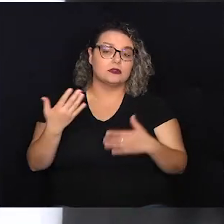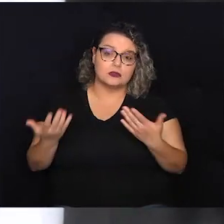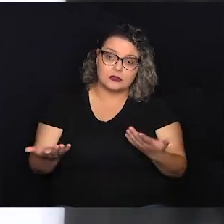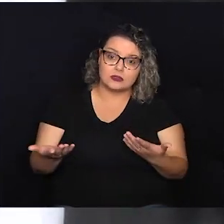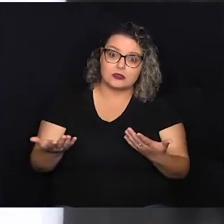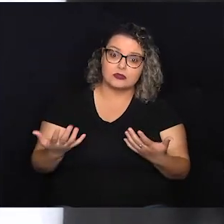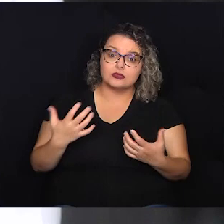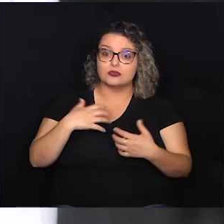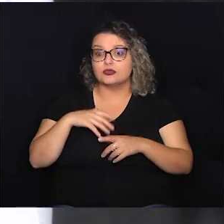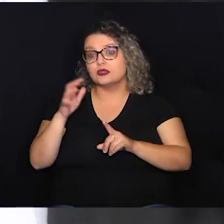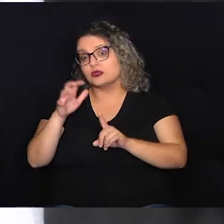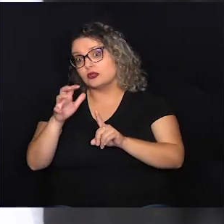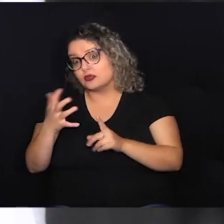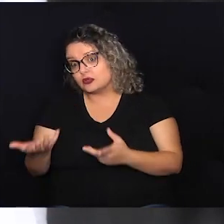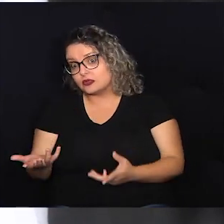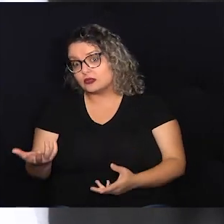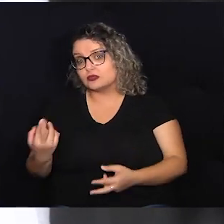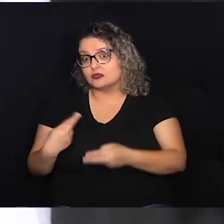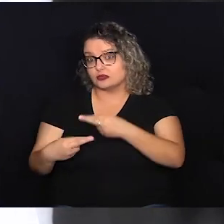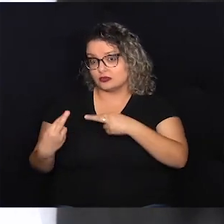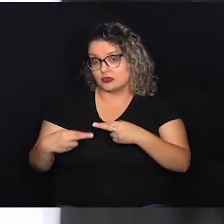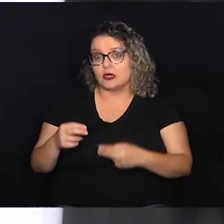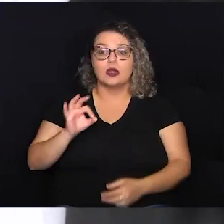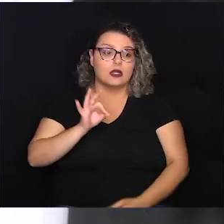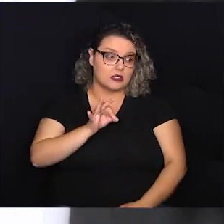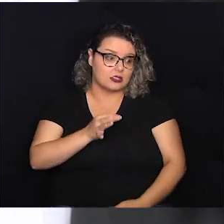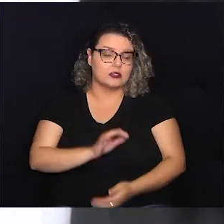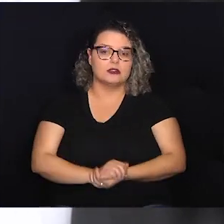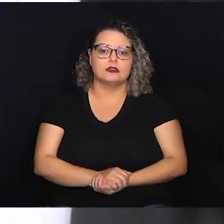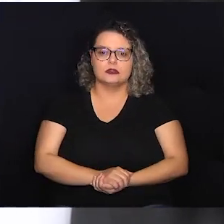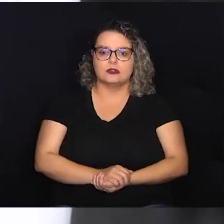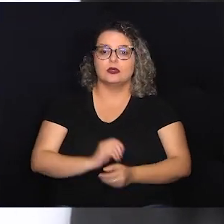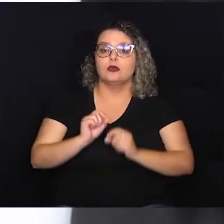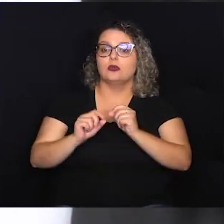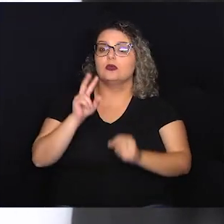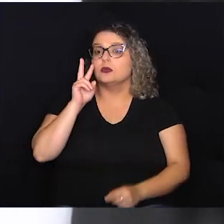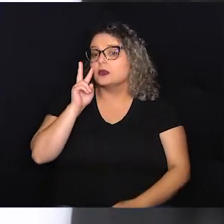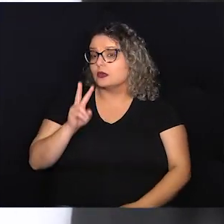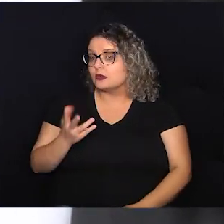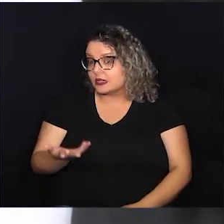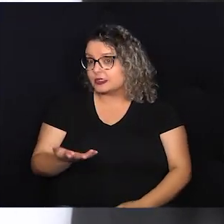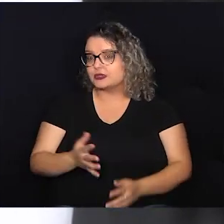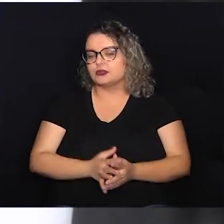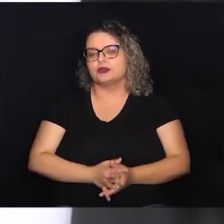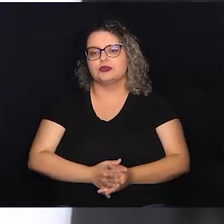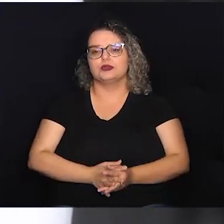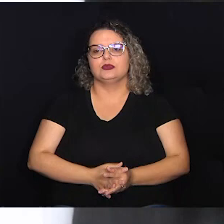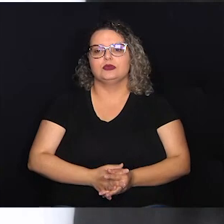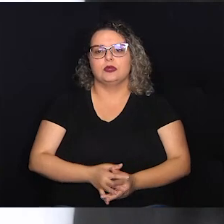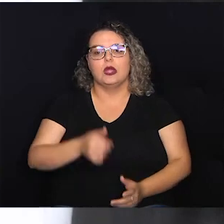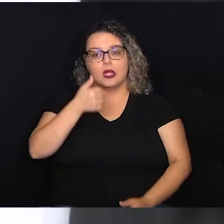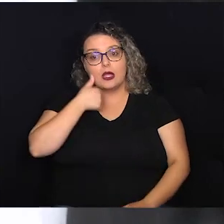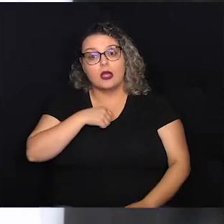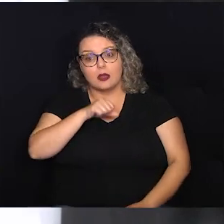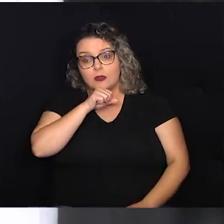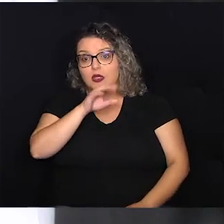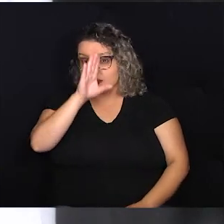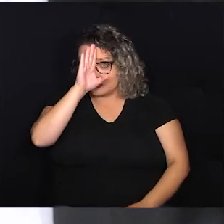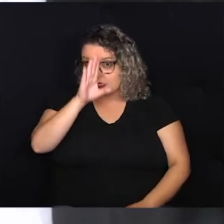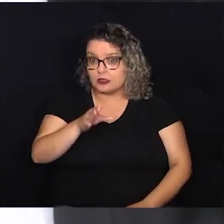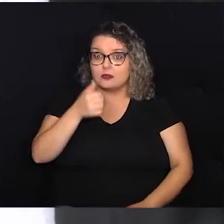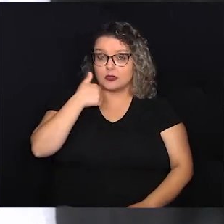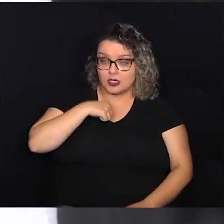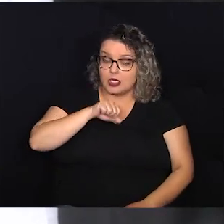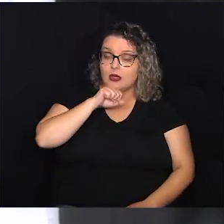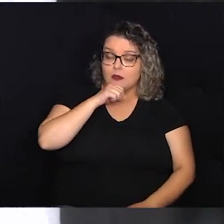ou outra, influenciando numa relação. Com certeza. Tá? Então, o que eu vejo? Eu acho que a mãe, principalmente a mãe, que